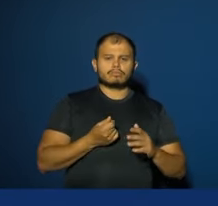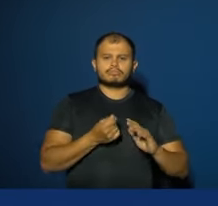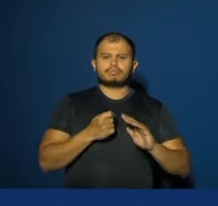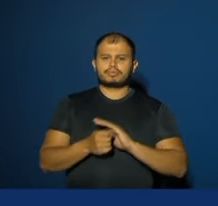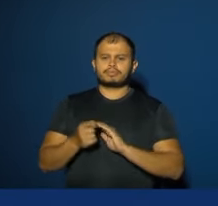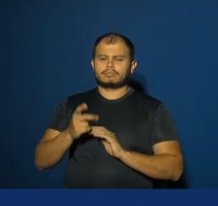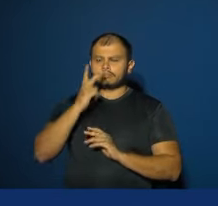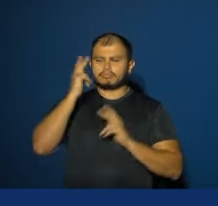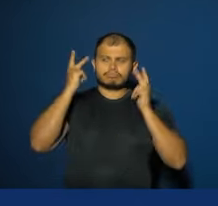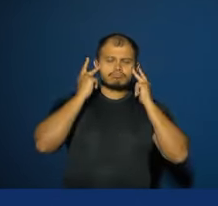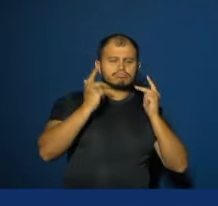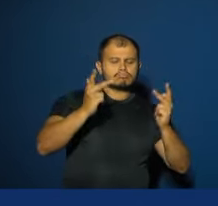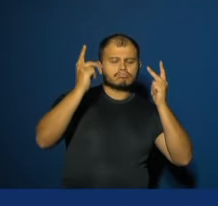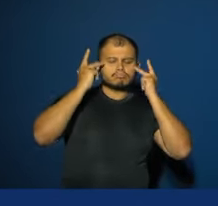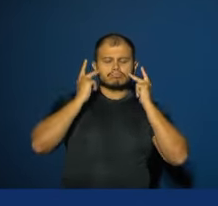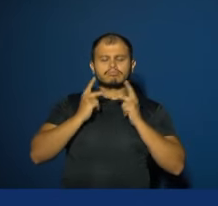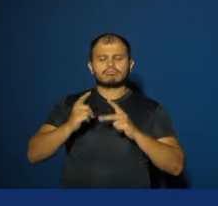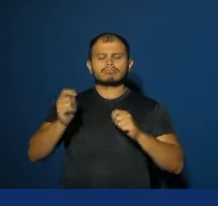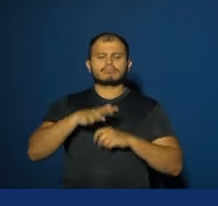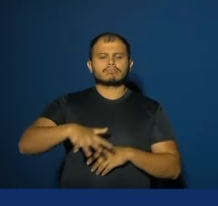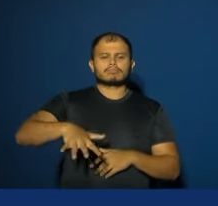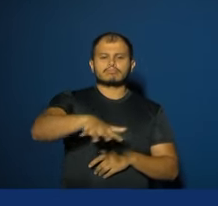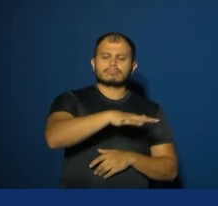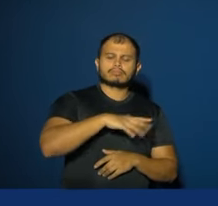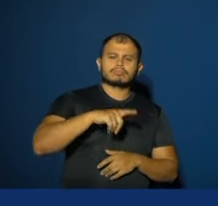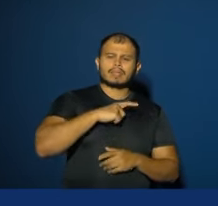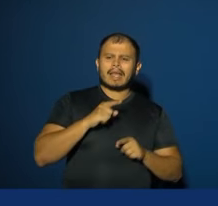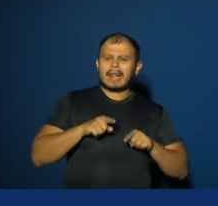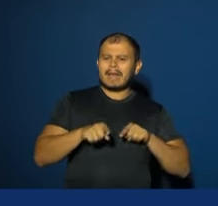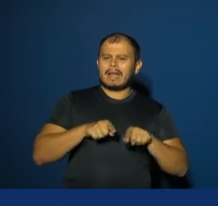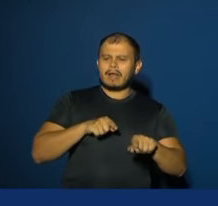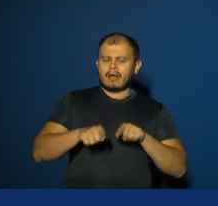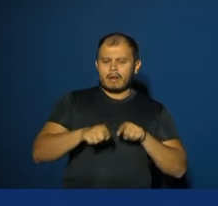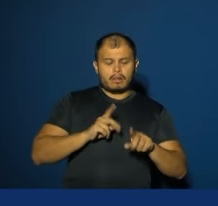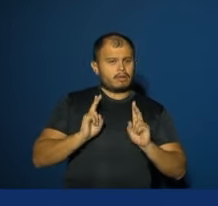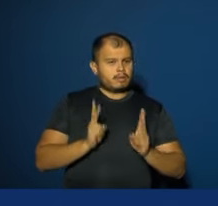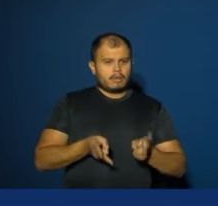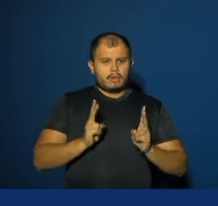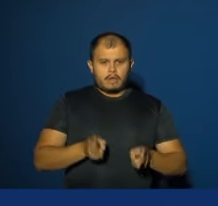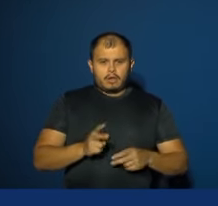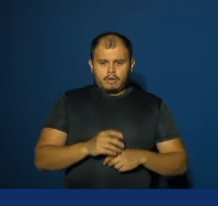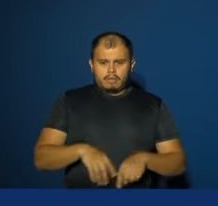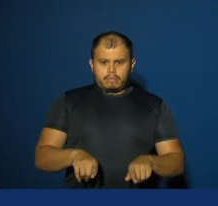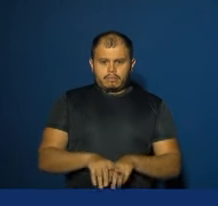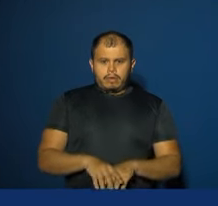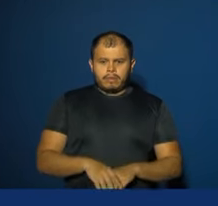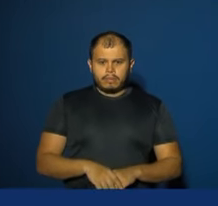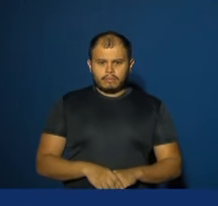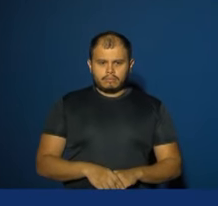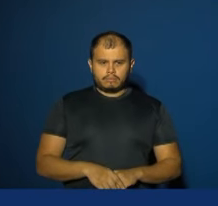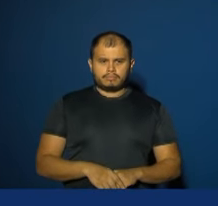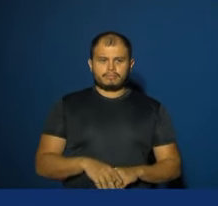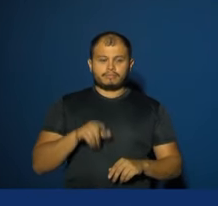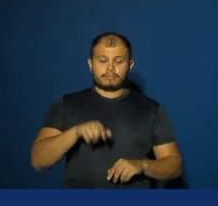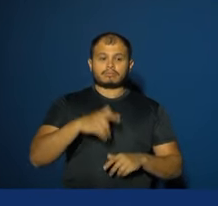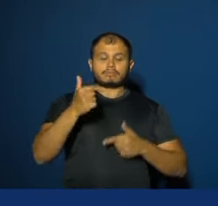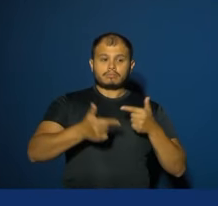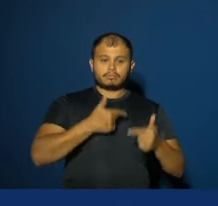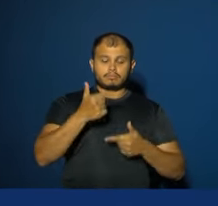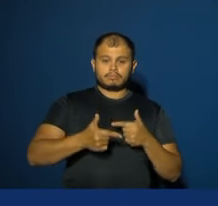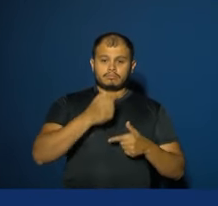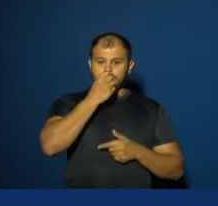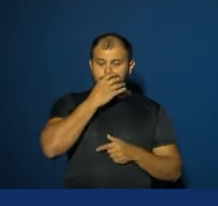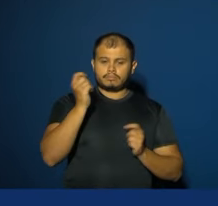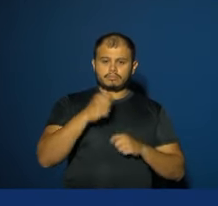normaliz iam-se e portanto numa num cenário de muita de muita competição não é portanto eu acho que essa acho que é um trabalho que nós temos vindo a fazer com o